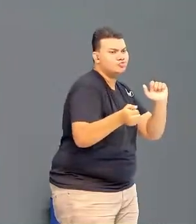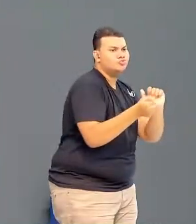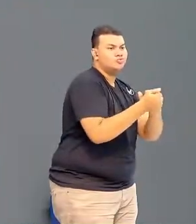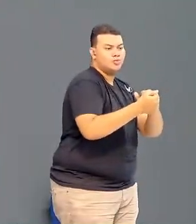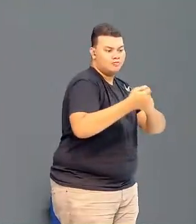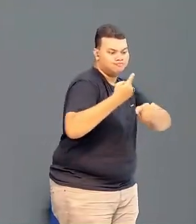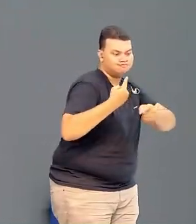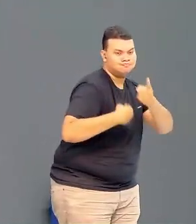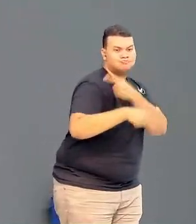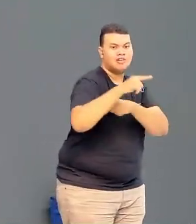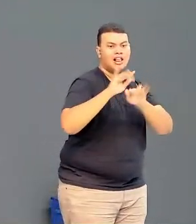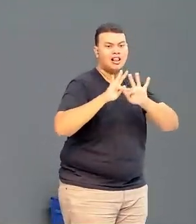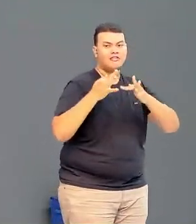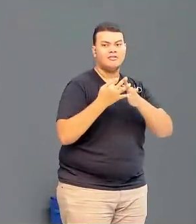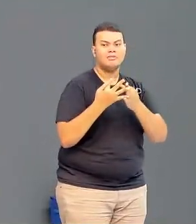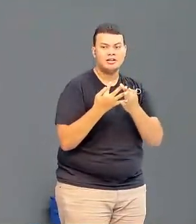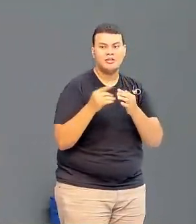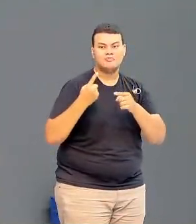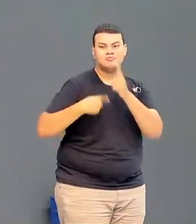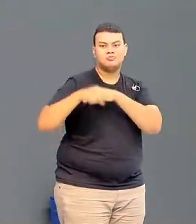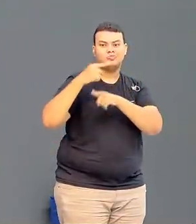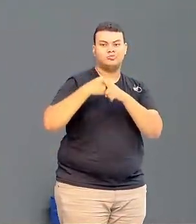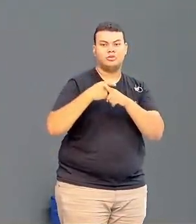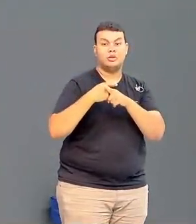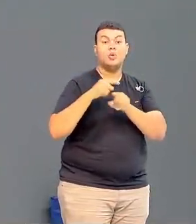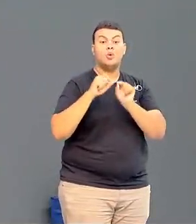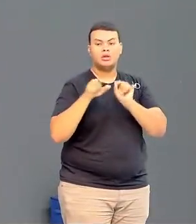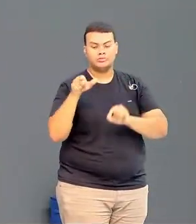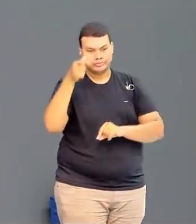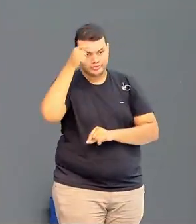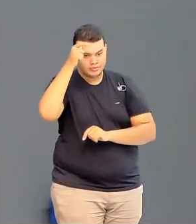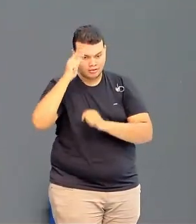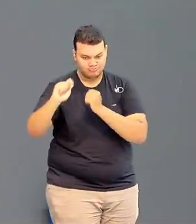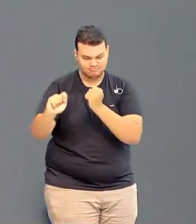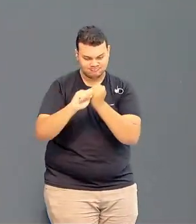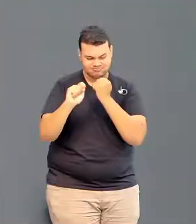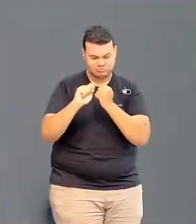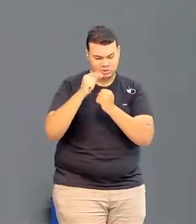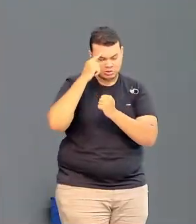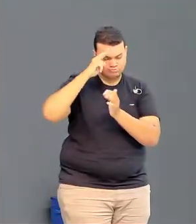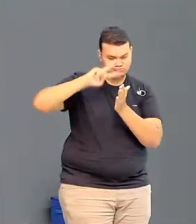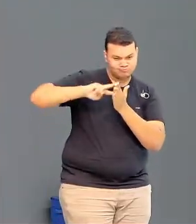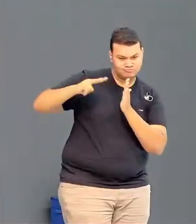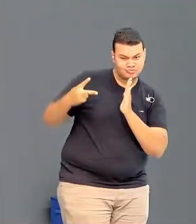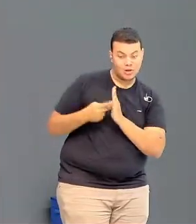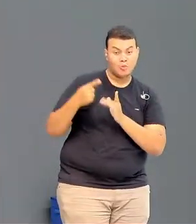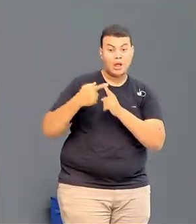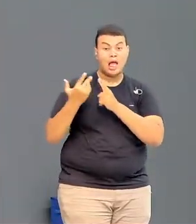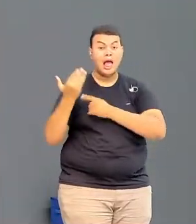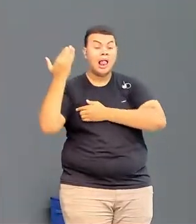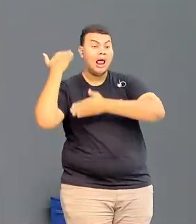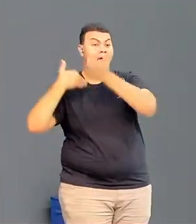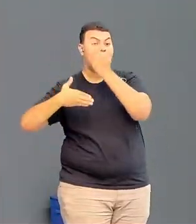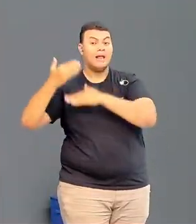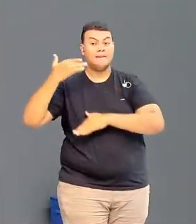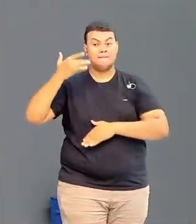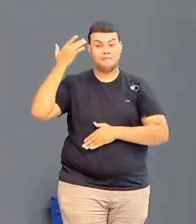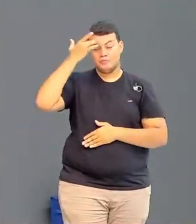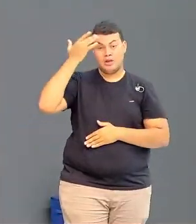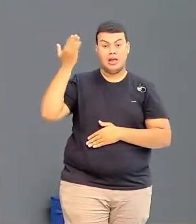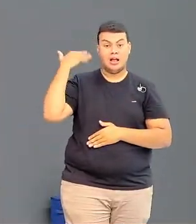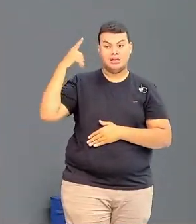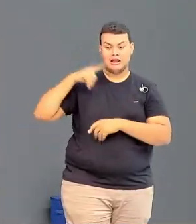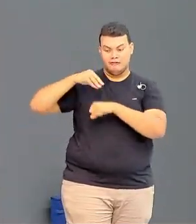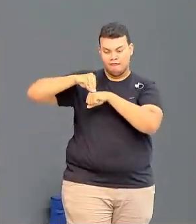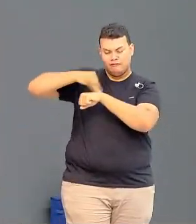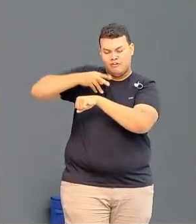enriquecerem, né? Ter uma família próspera, o maligno faz nascer uma disputa. Por quê? Porque lá atrás você recebeu um argumento